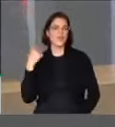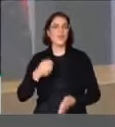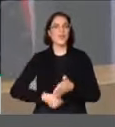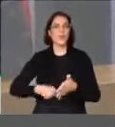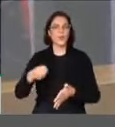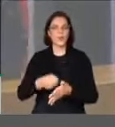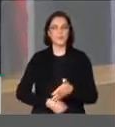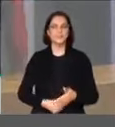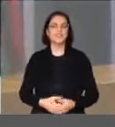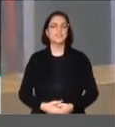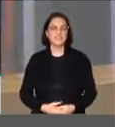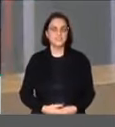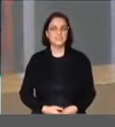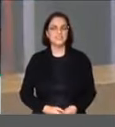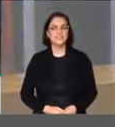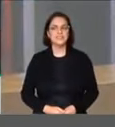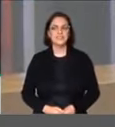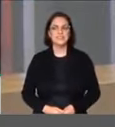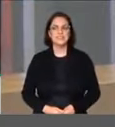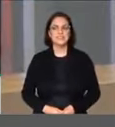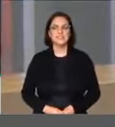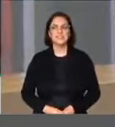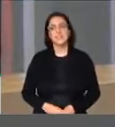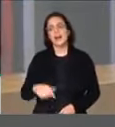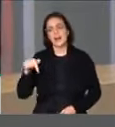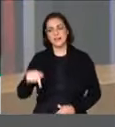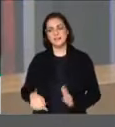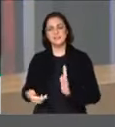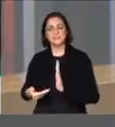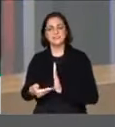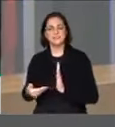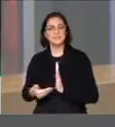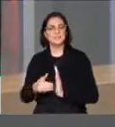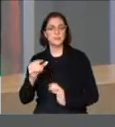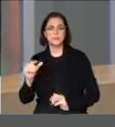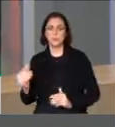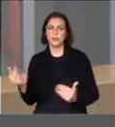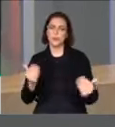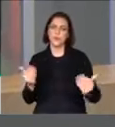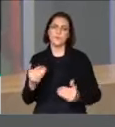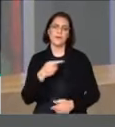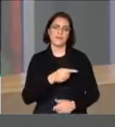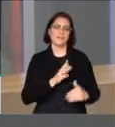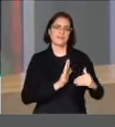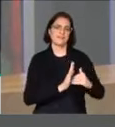foi pouco do que a senadora Fátima Cleide passou no Senado.